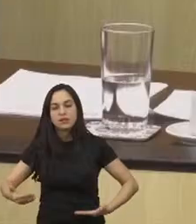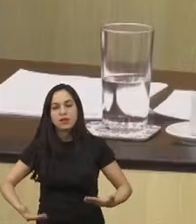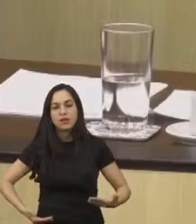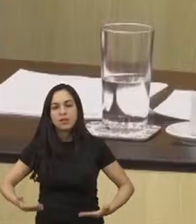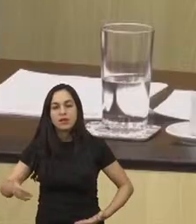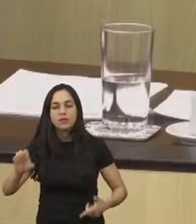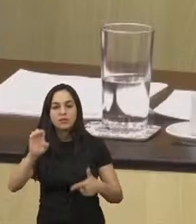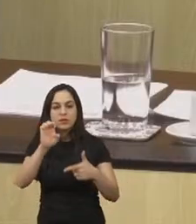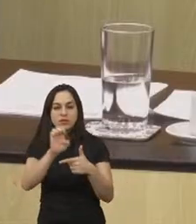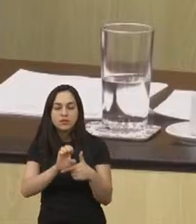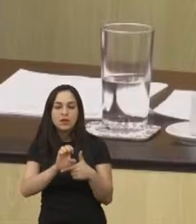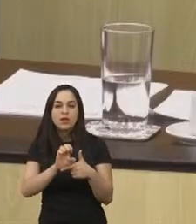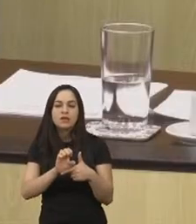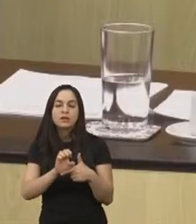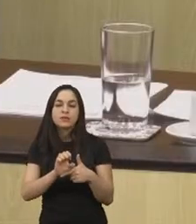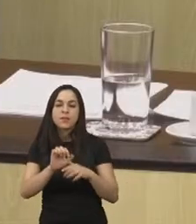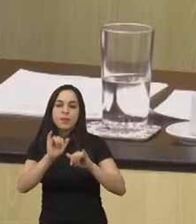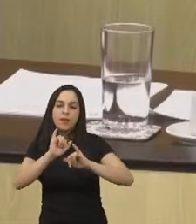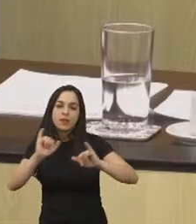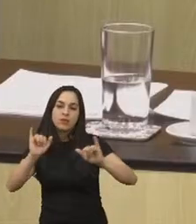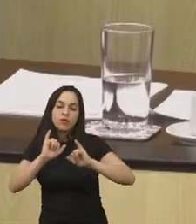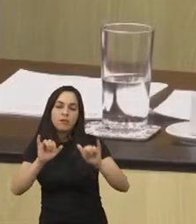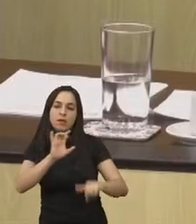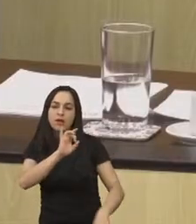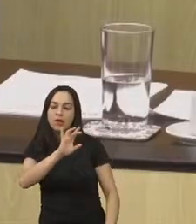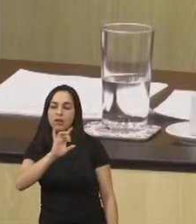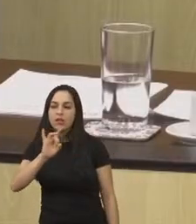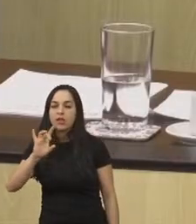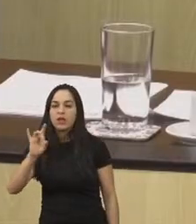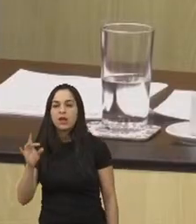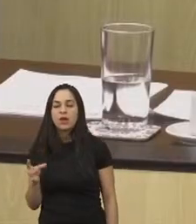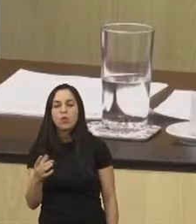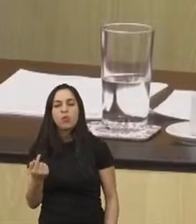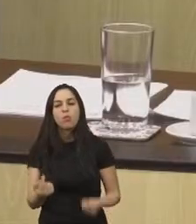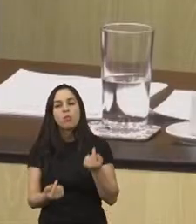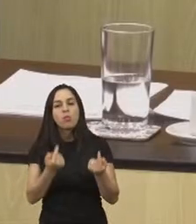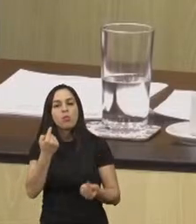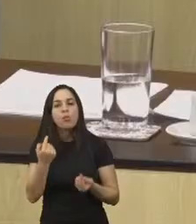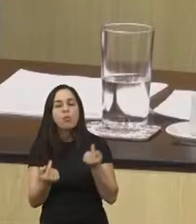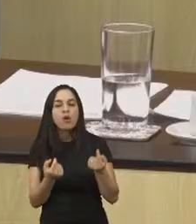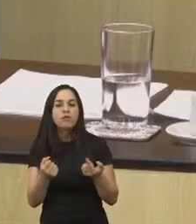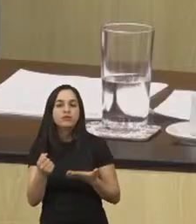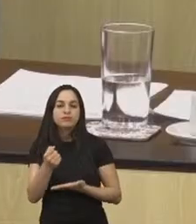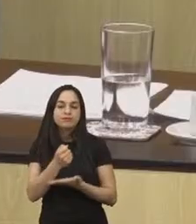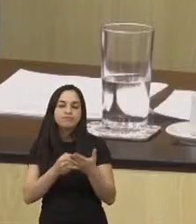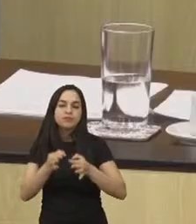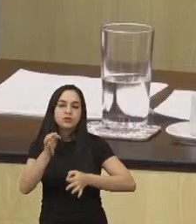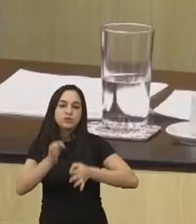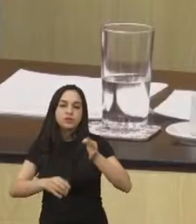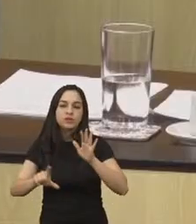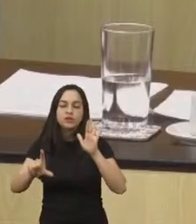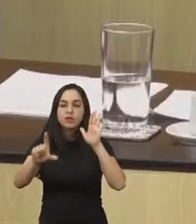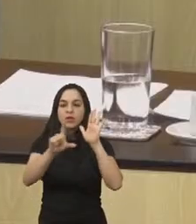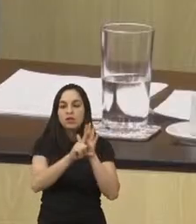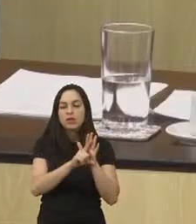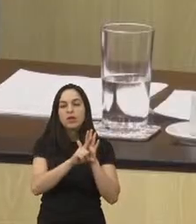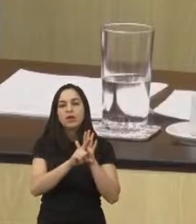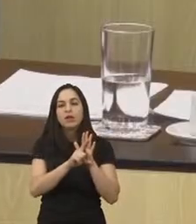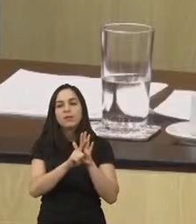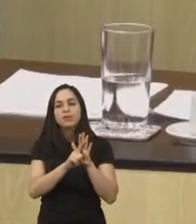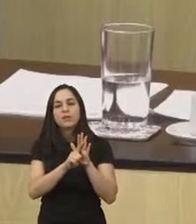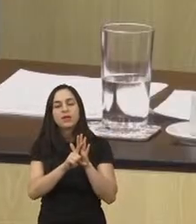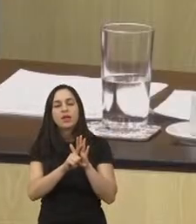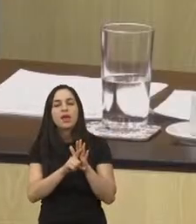anterior, informar de forma individualizada qual o fundamento jurídico, lei municipal, súmula,